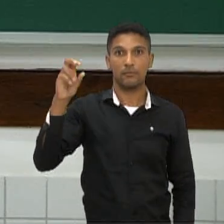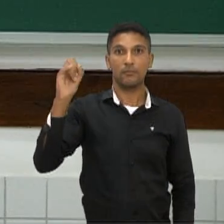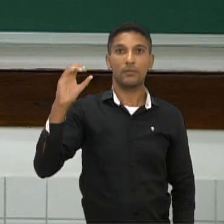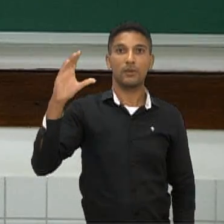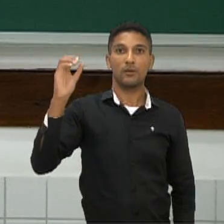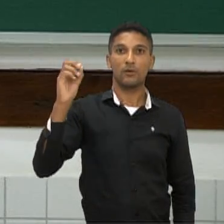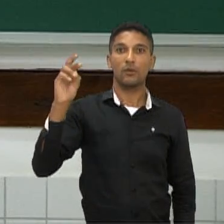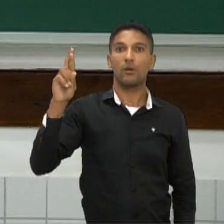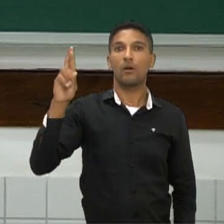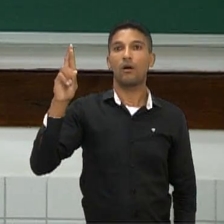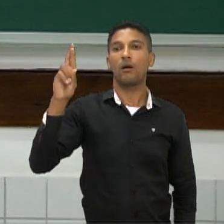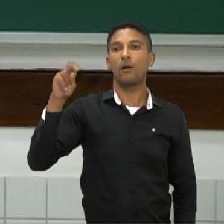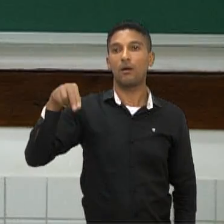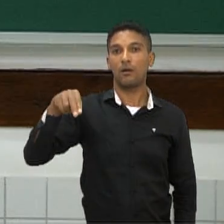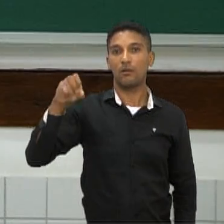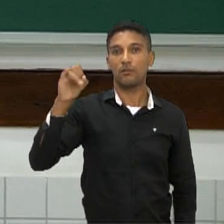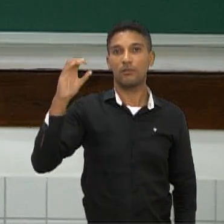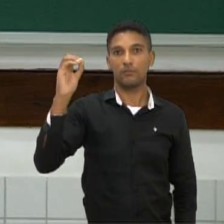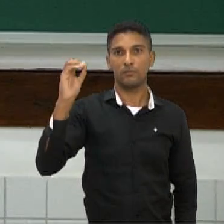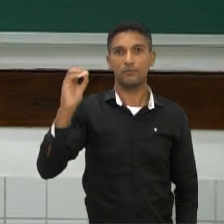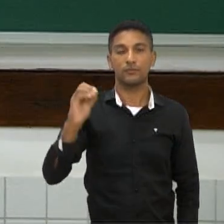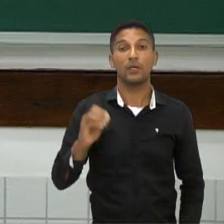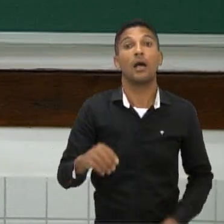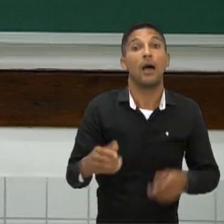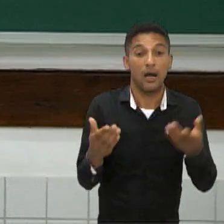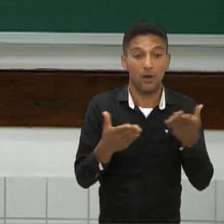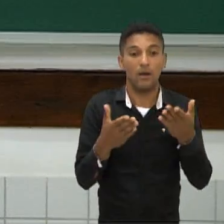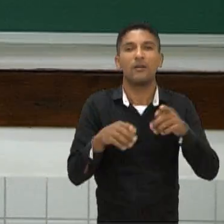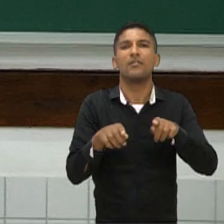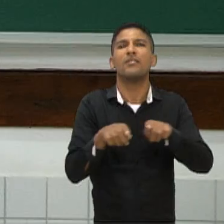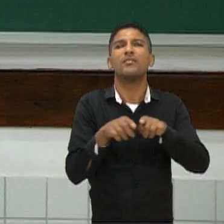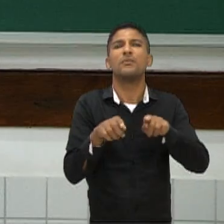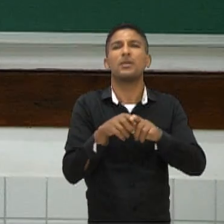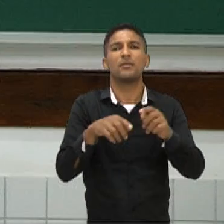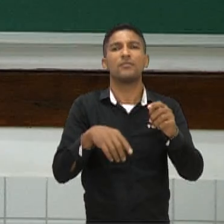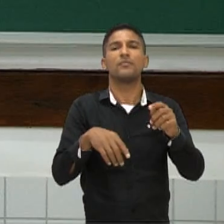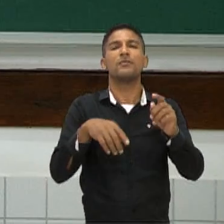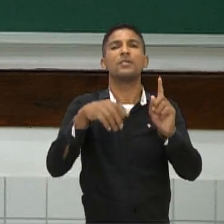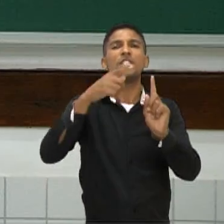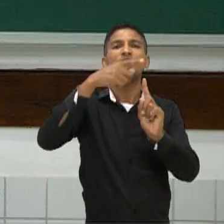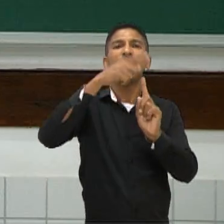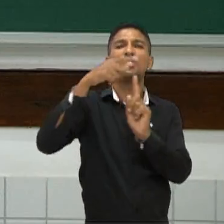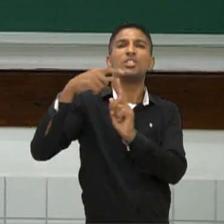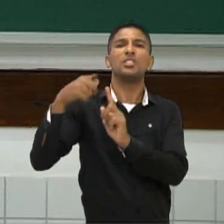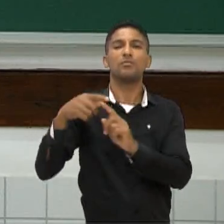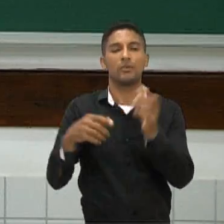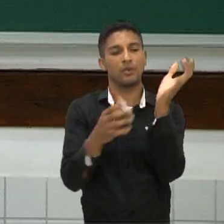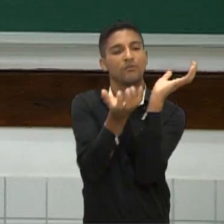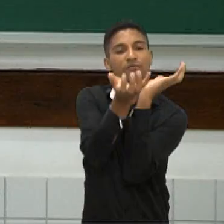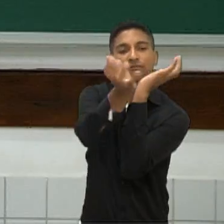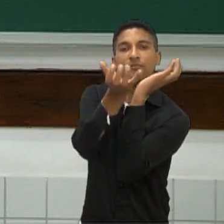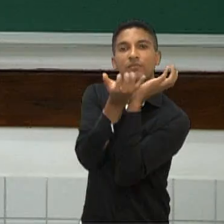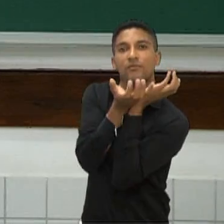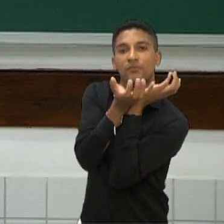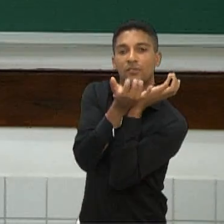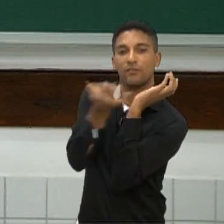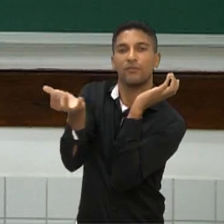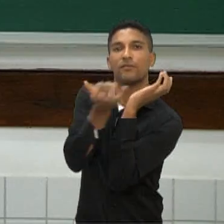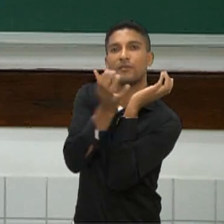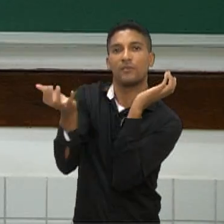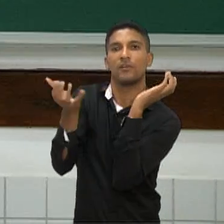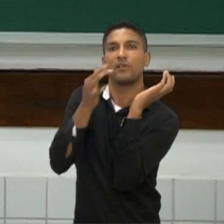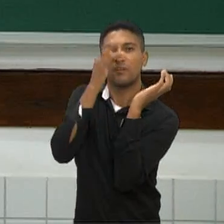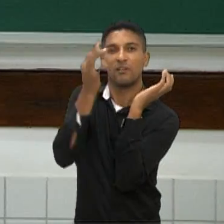não esqueçam, está sempre relacionado com o clima e com o relevo. Qual é a